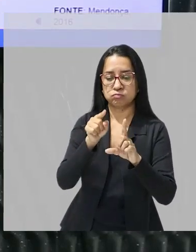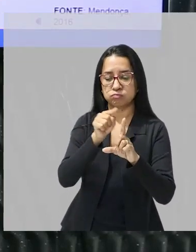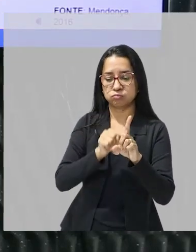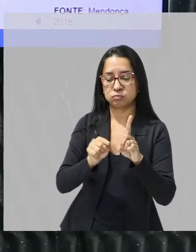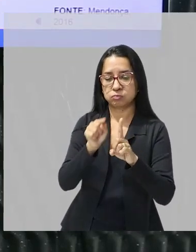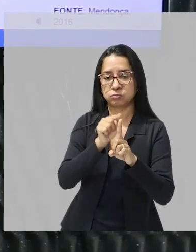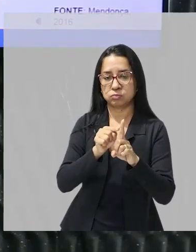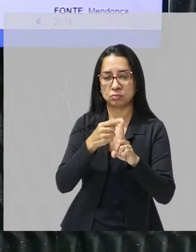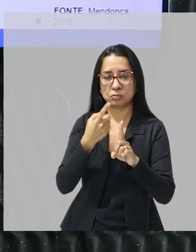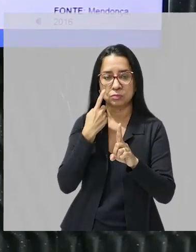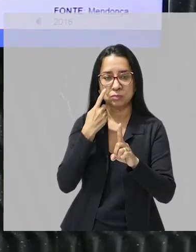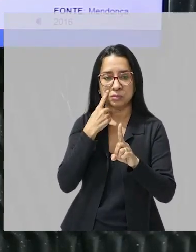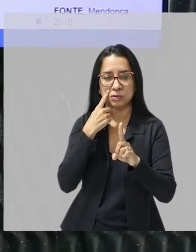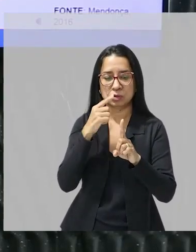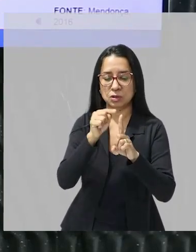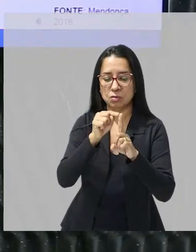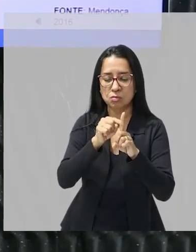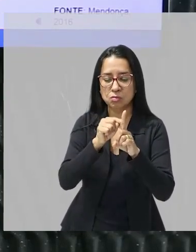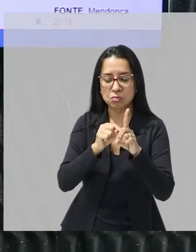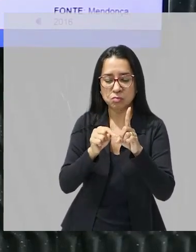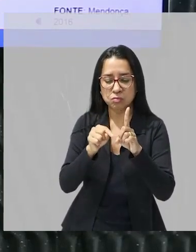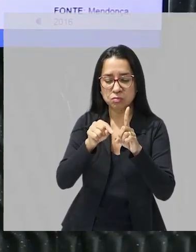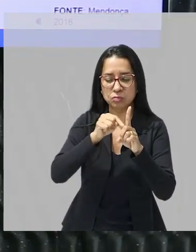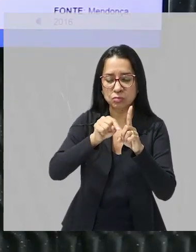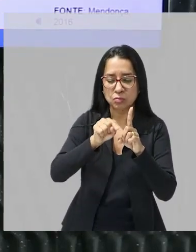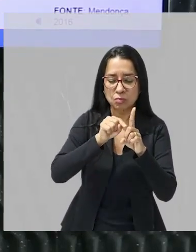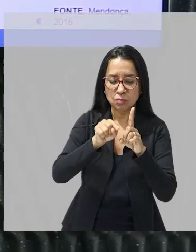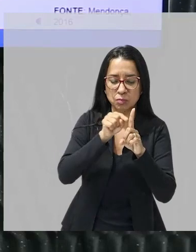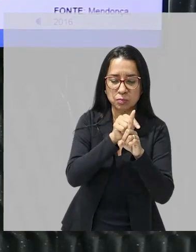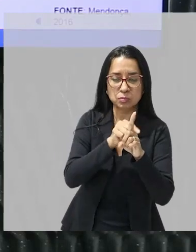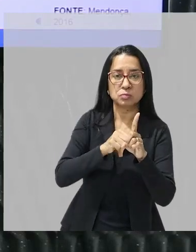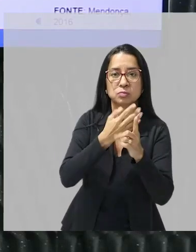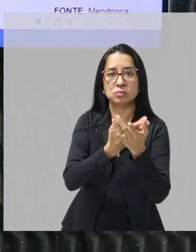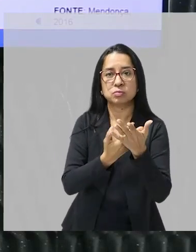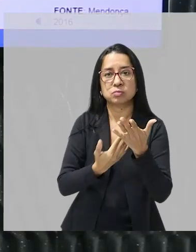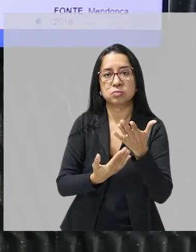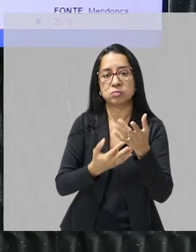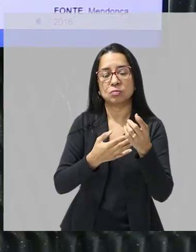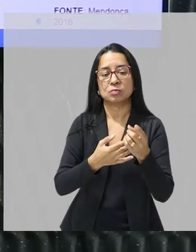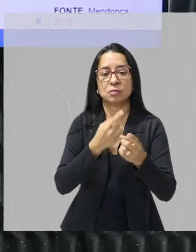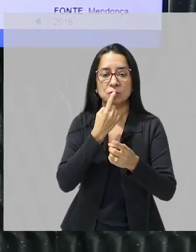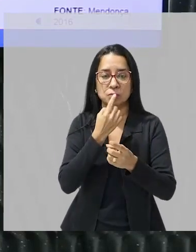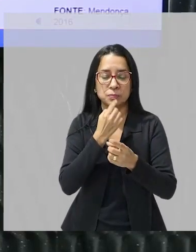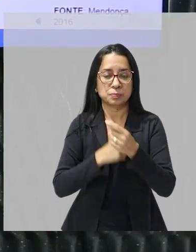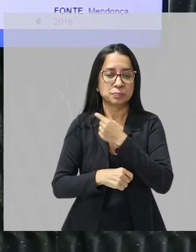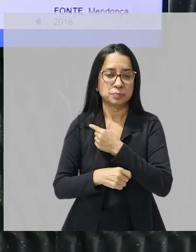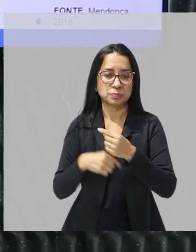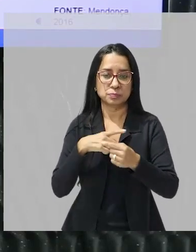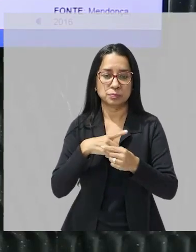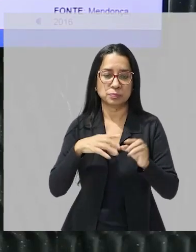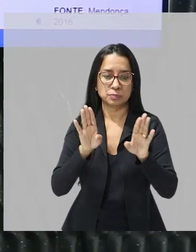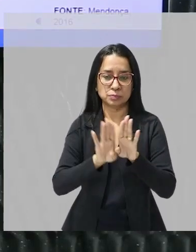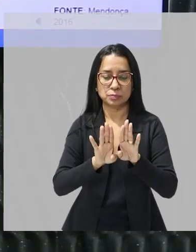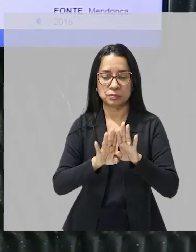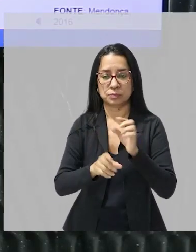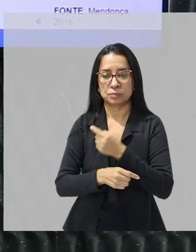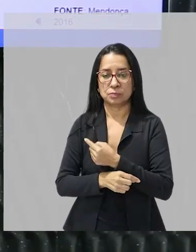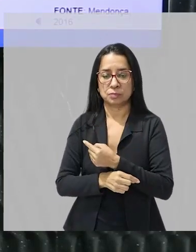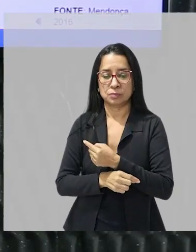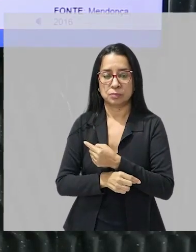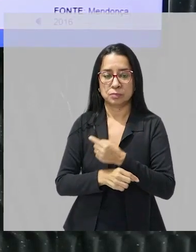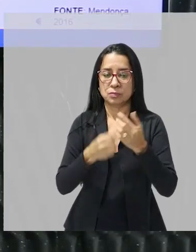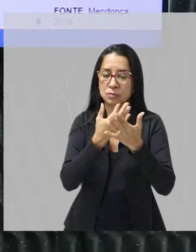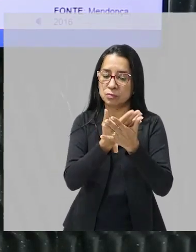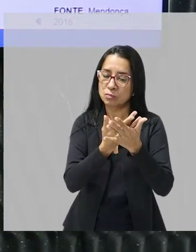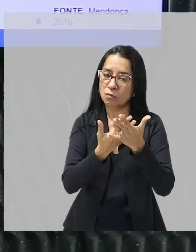cheio de capilares, né, que são ramificações dos vasos sanguíneos. Veja que aqui eu tenho um sangue